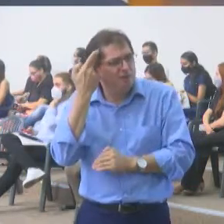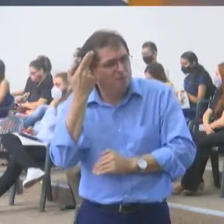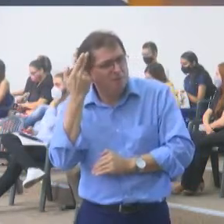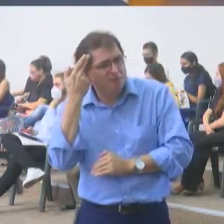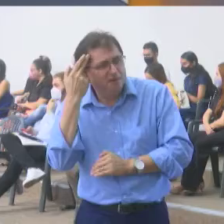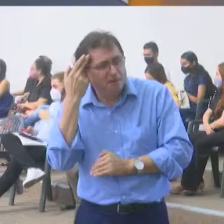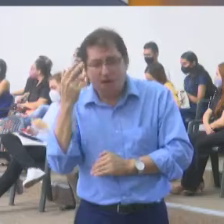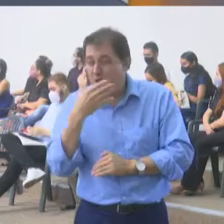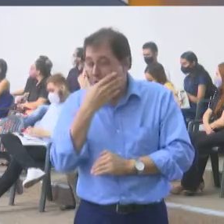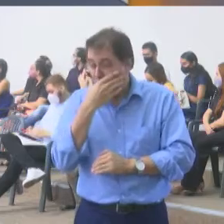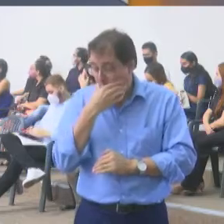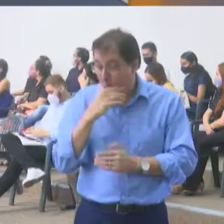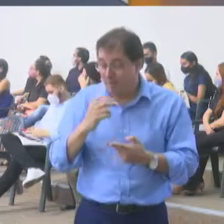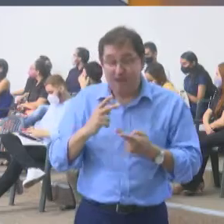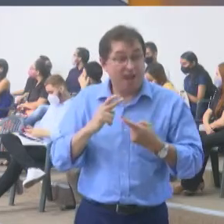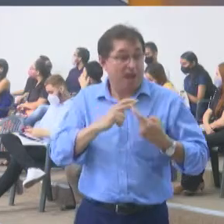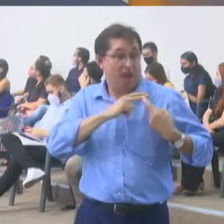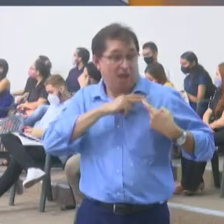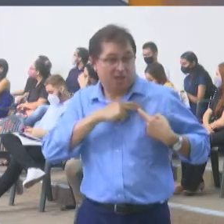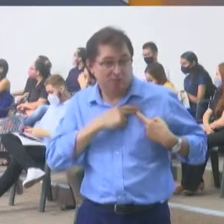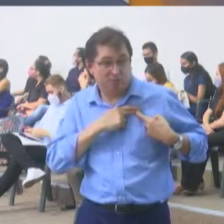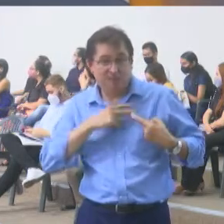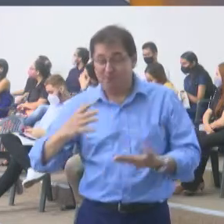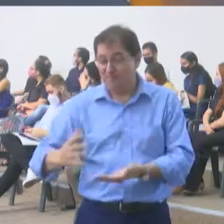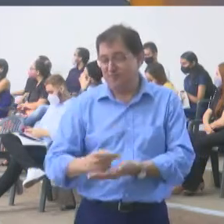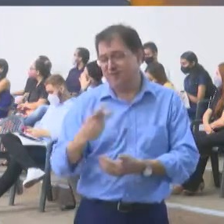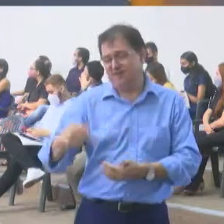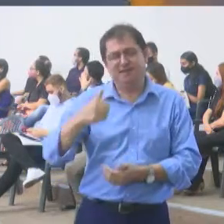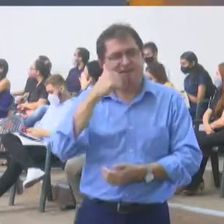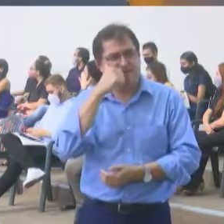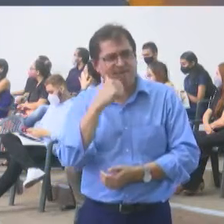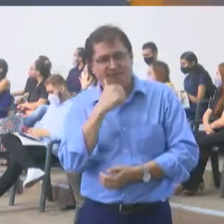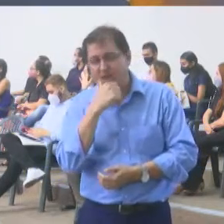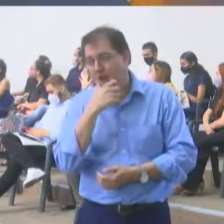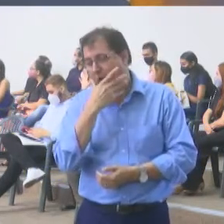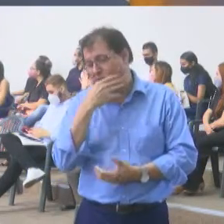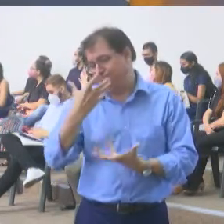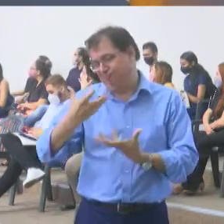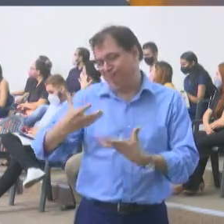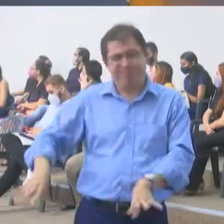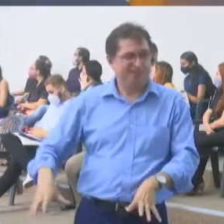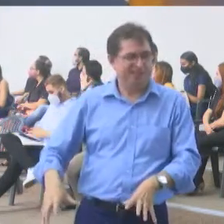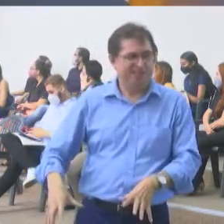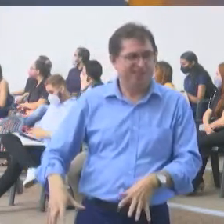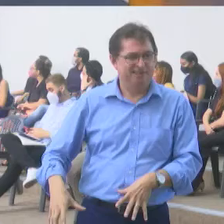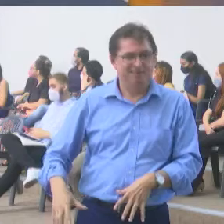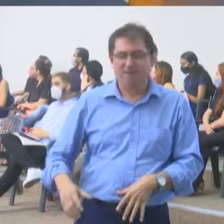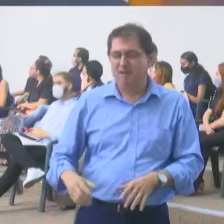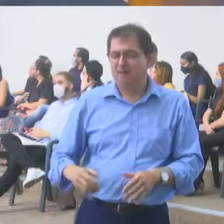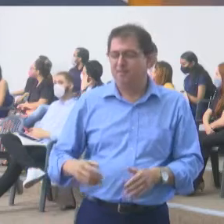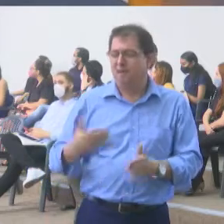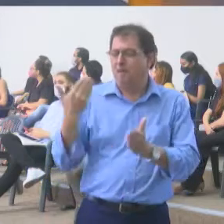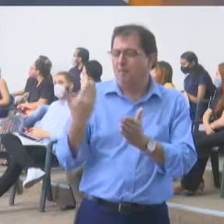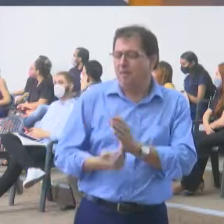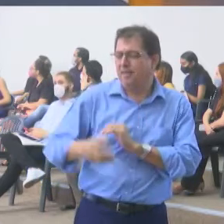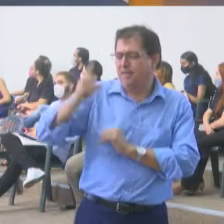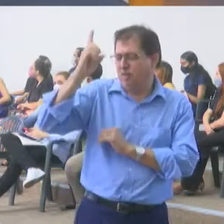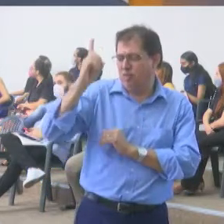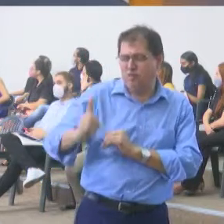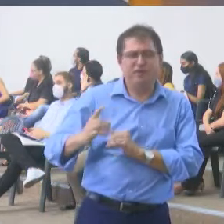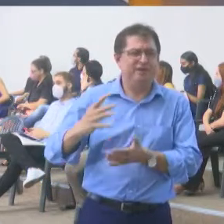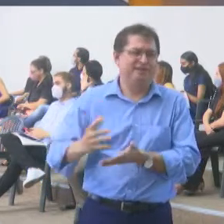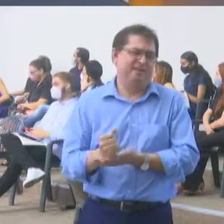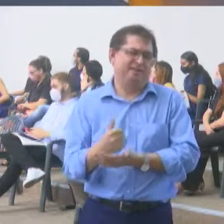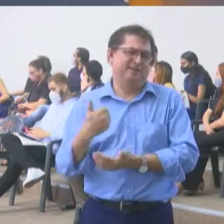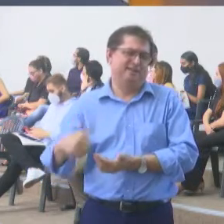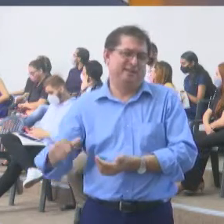uma condição inesperada, o homem abre mão de exercer o direito de resgate e direto já se dá